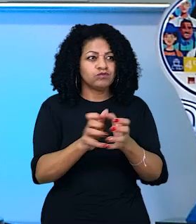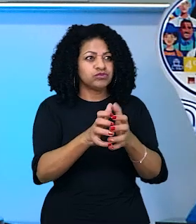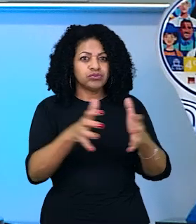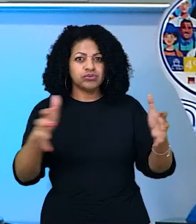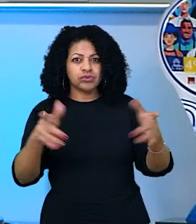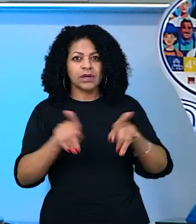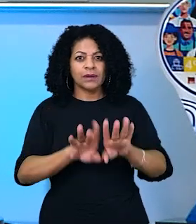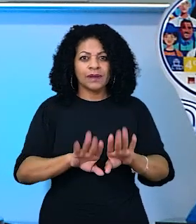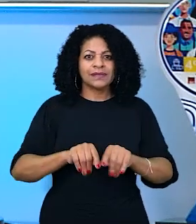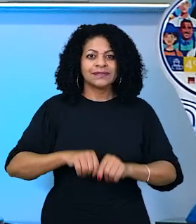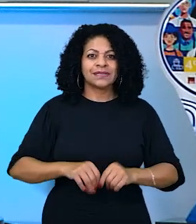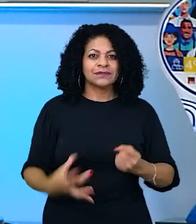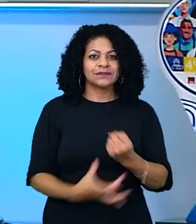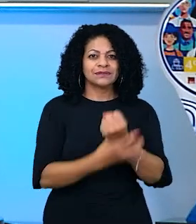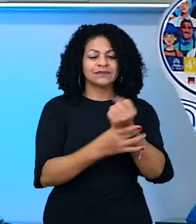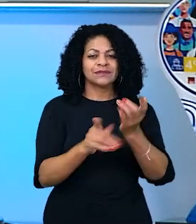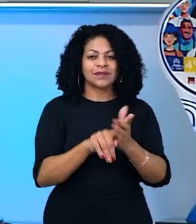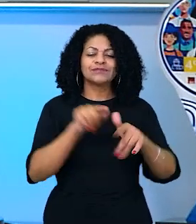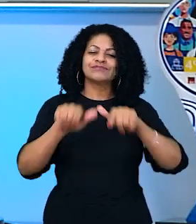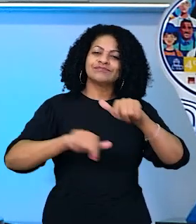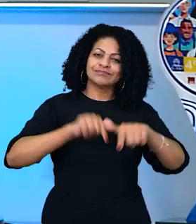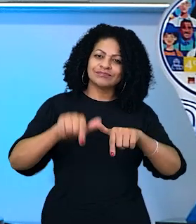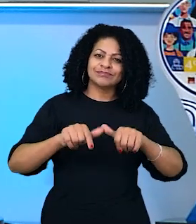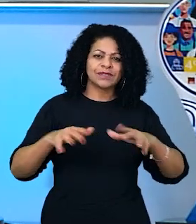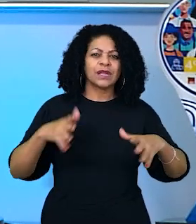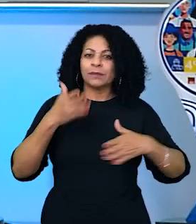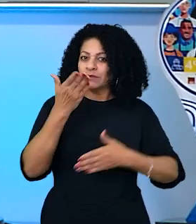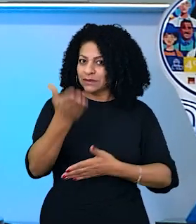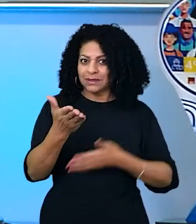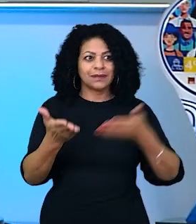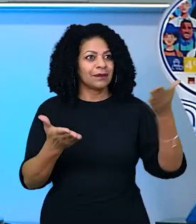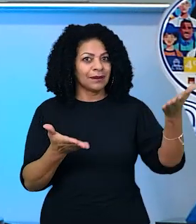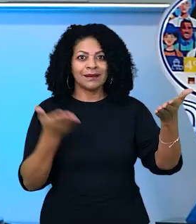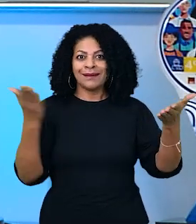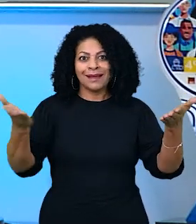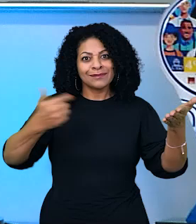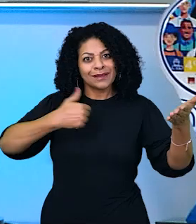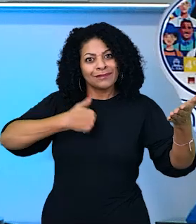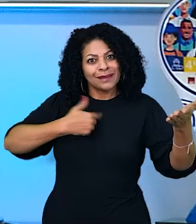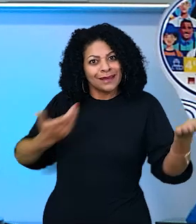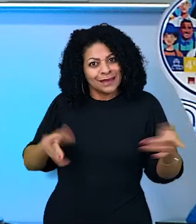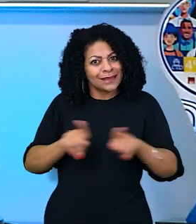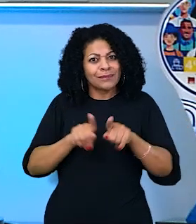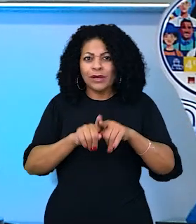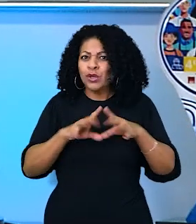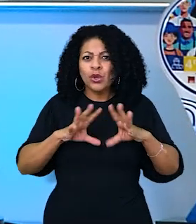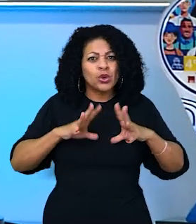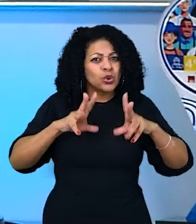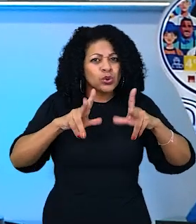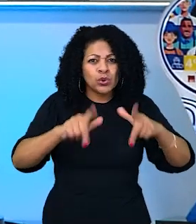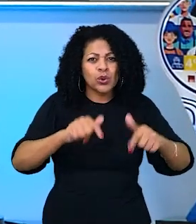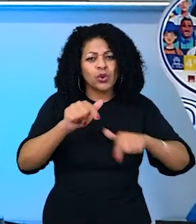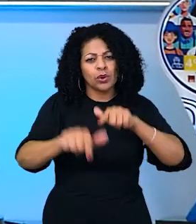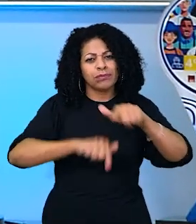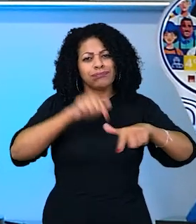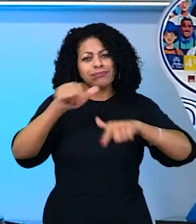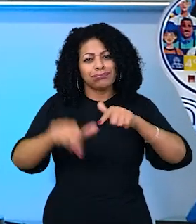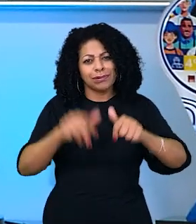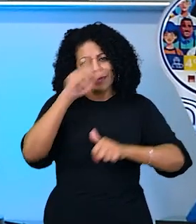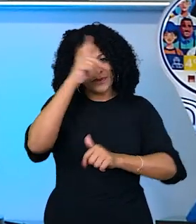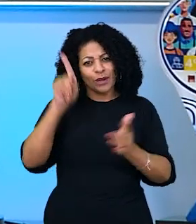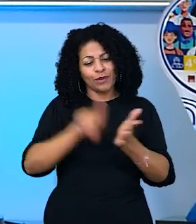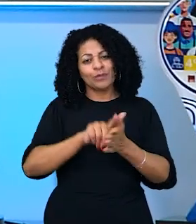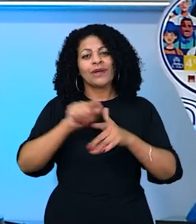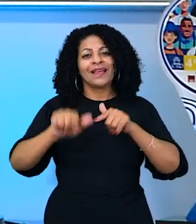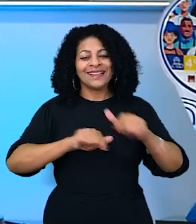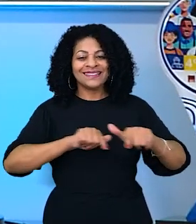alargar. Então, saúde e segurança do trabalho é para todo mundo, é para você, é para mim, é para todo mundo que vive do mundo do trabalho. E quem é que